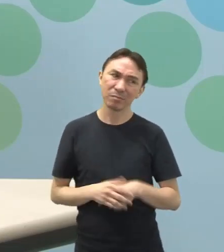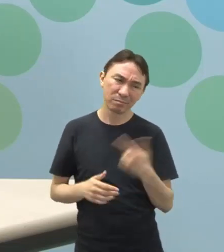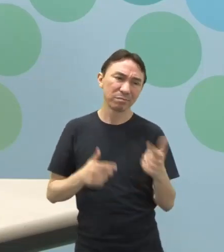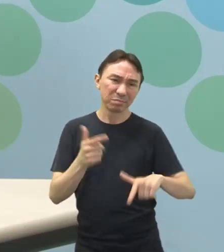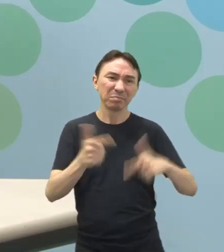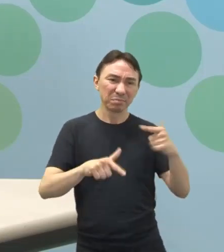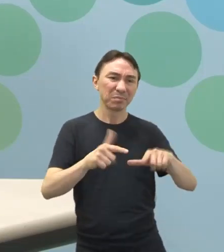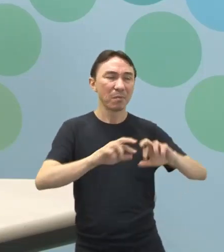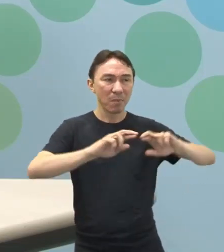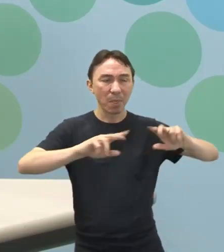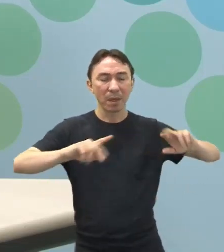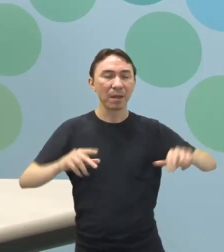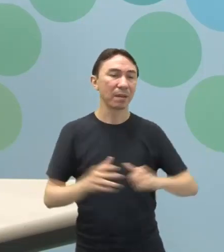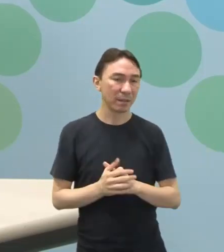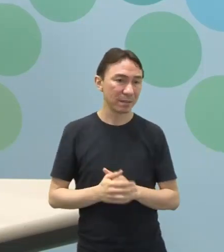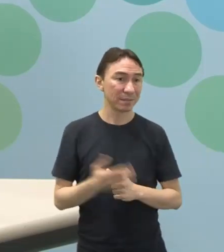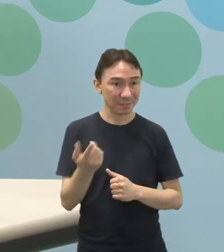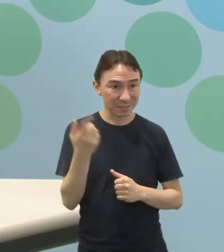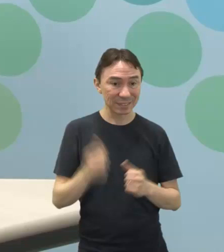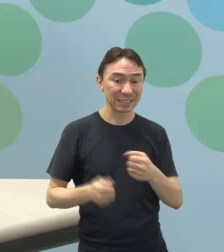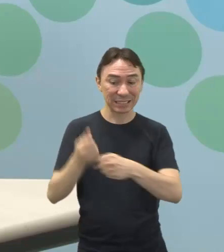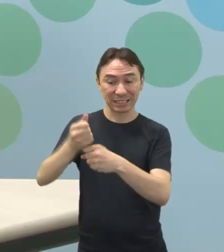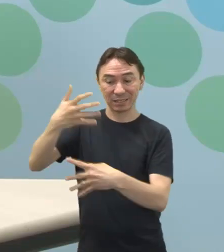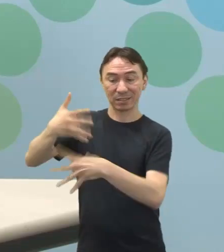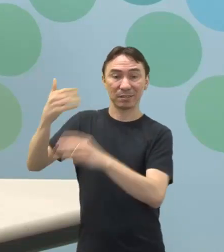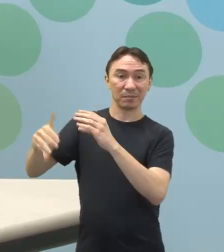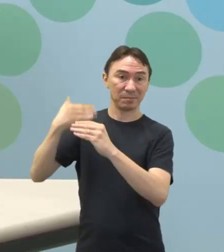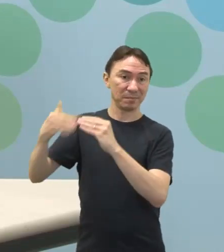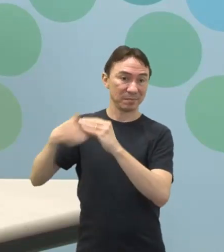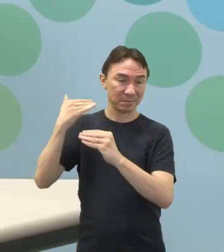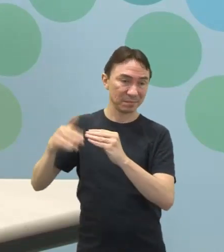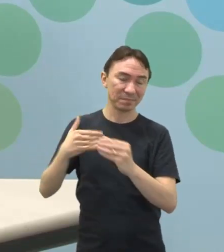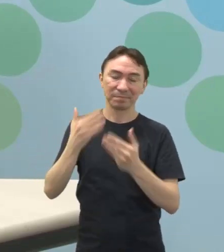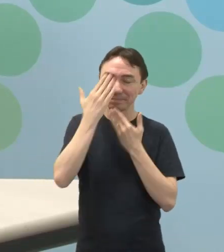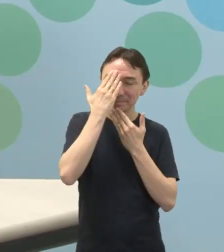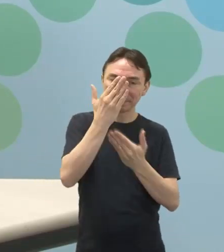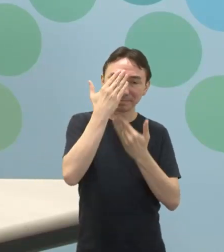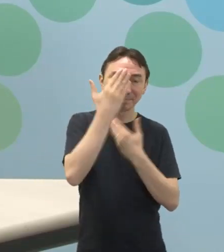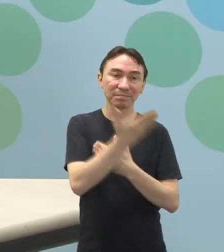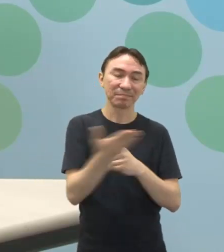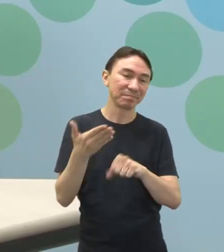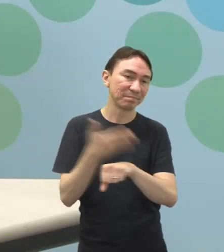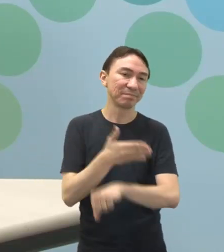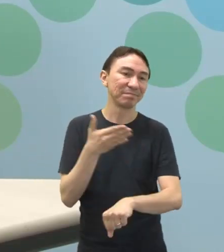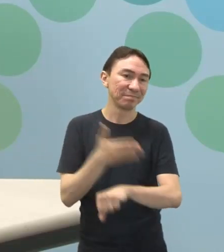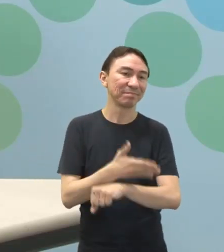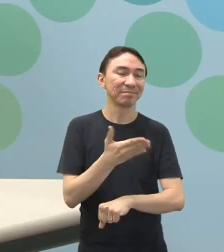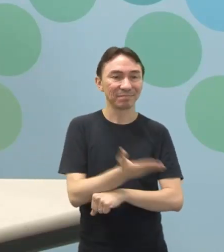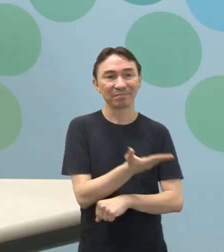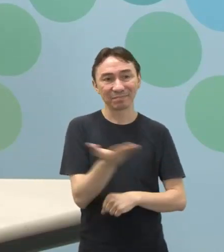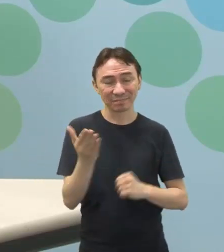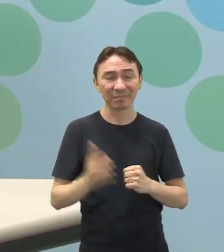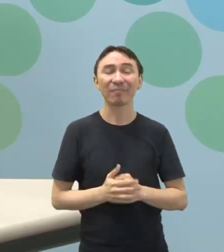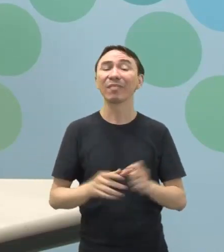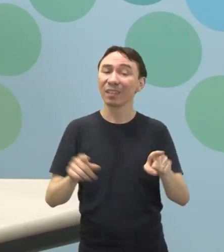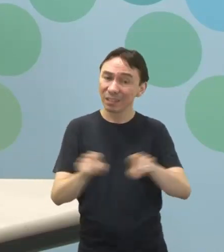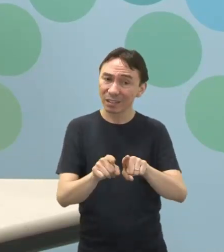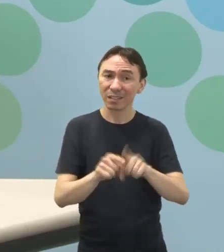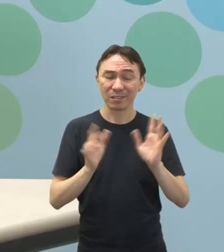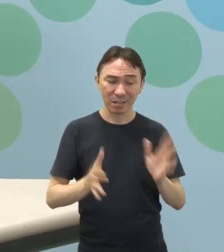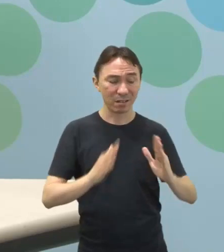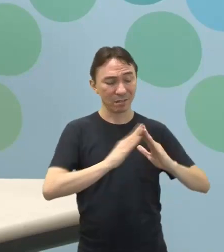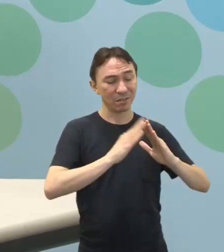contribuições no chat sabemos né que vocês já promovem essas ações nos Espaços escolares que